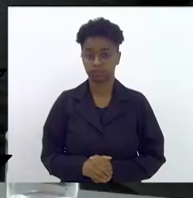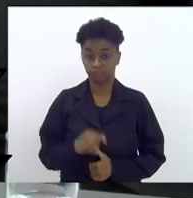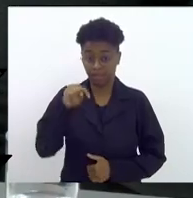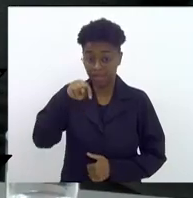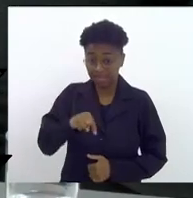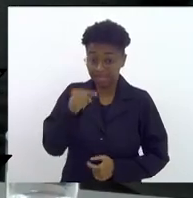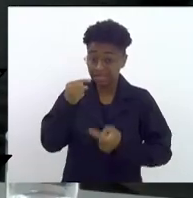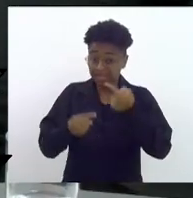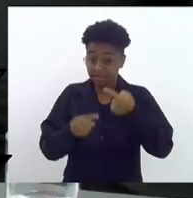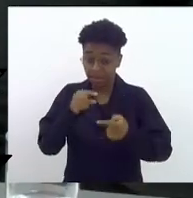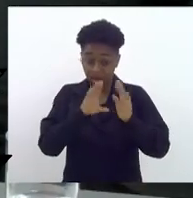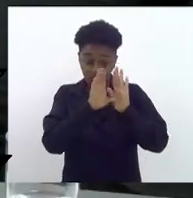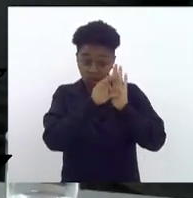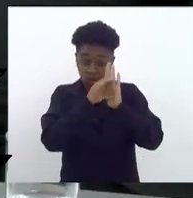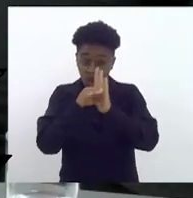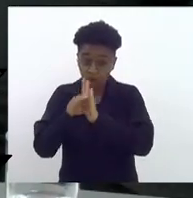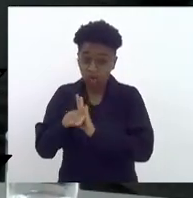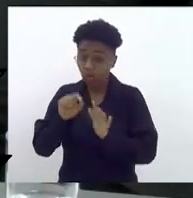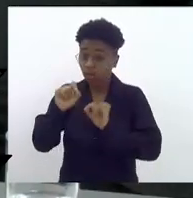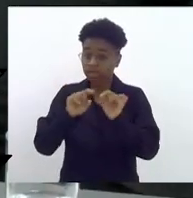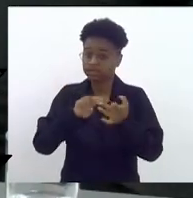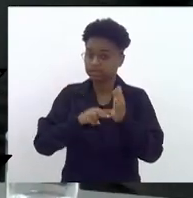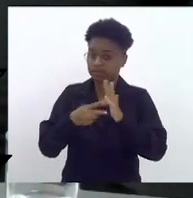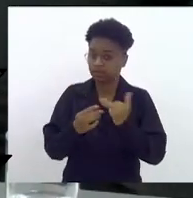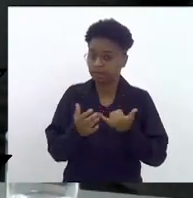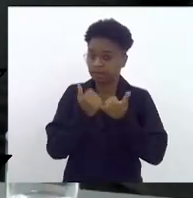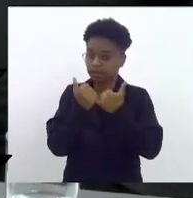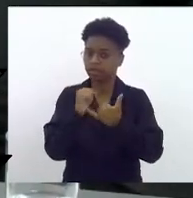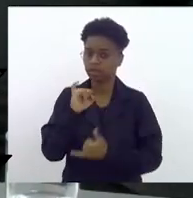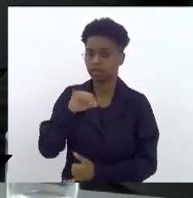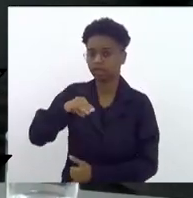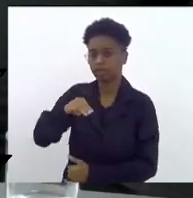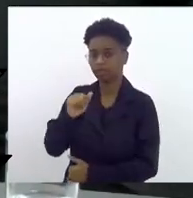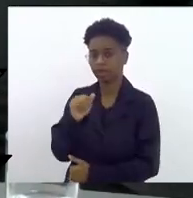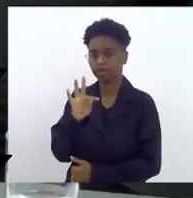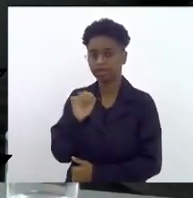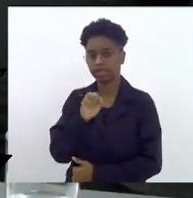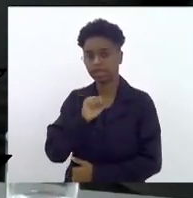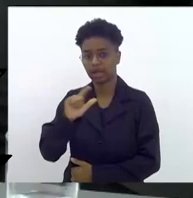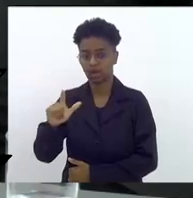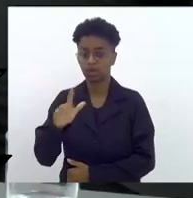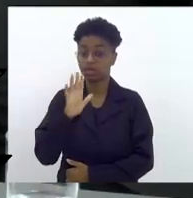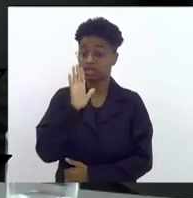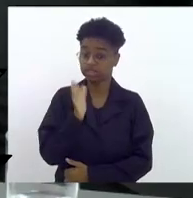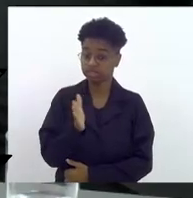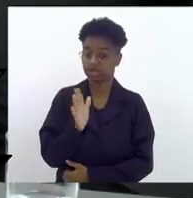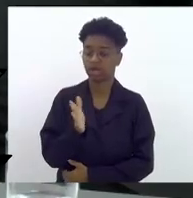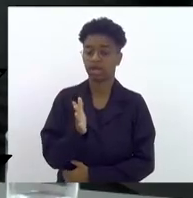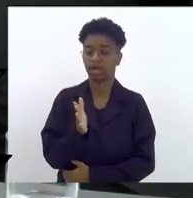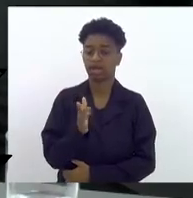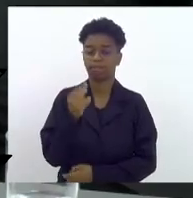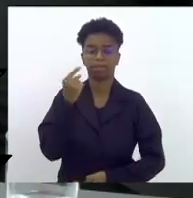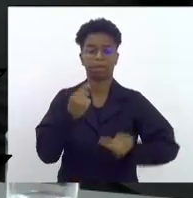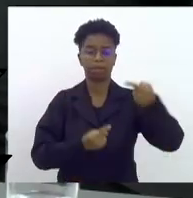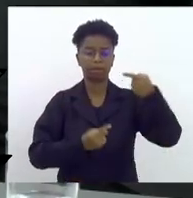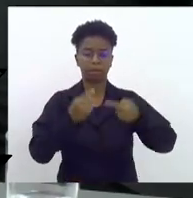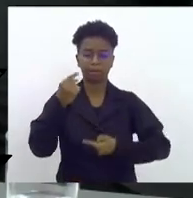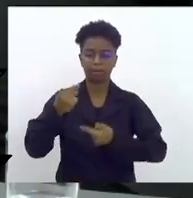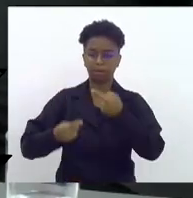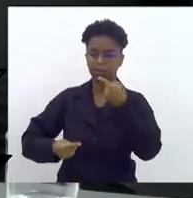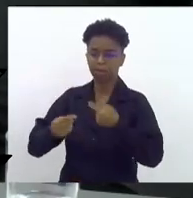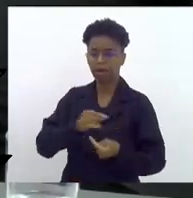debate da conceituação do patrimônio imaterial ele já vem sendo de alguma maneira debatido